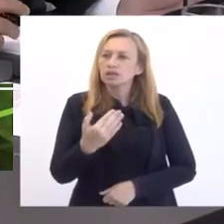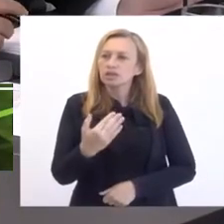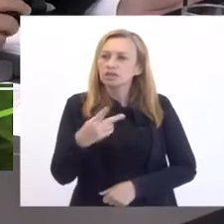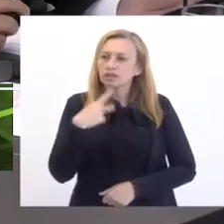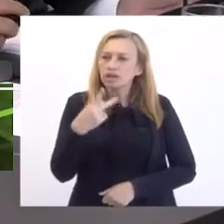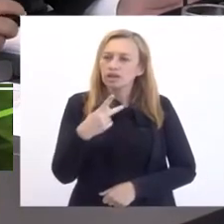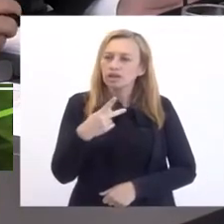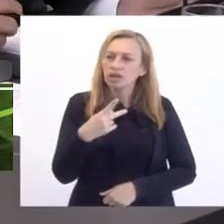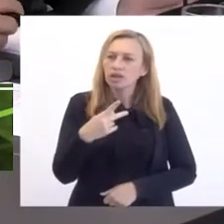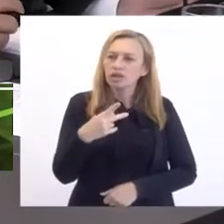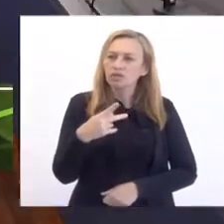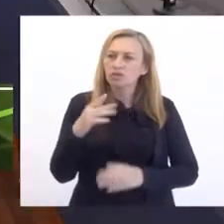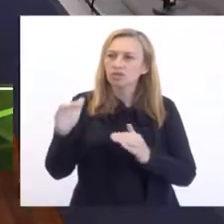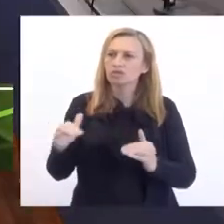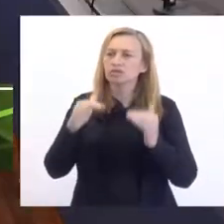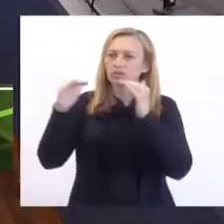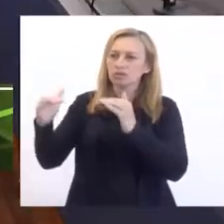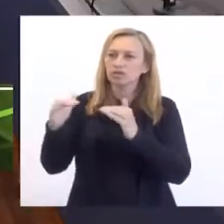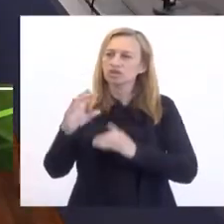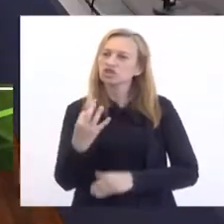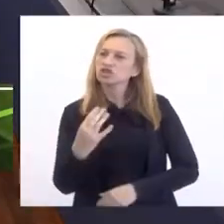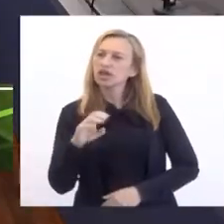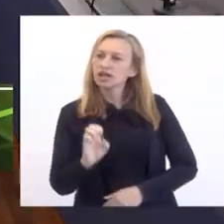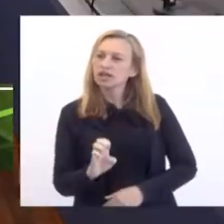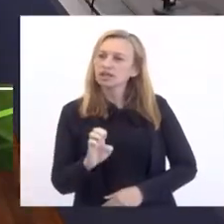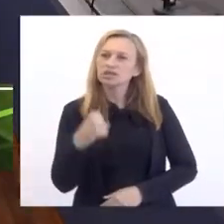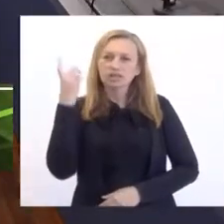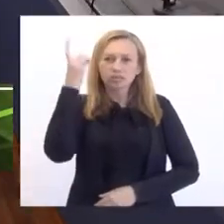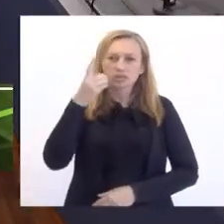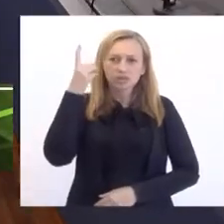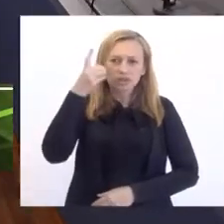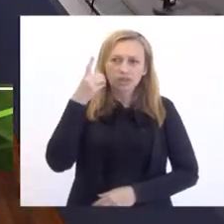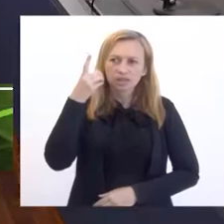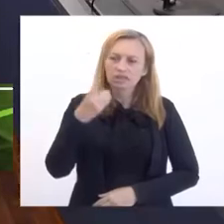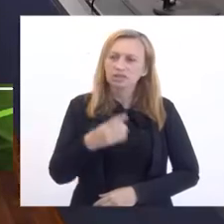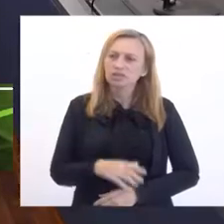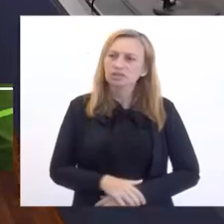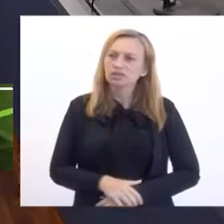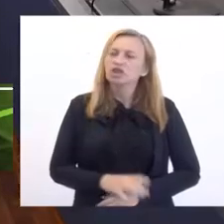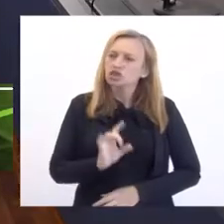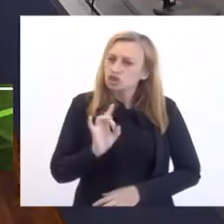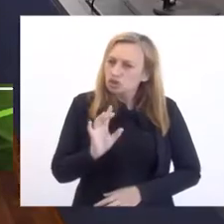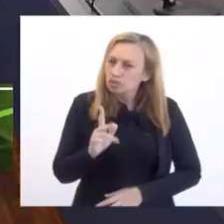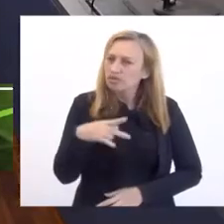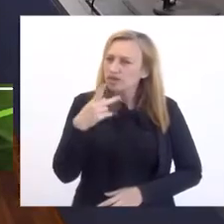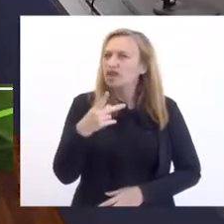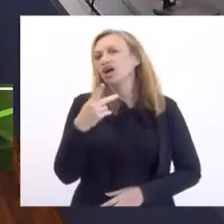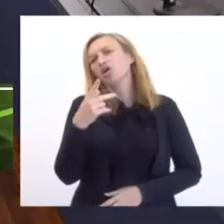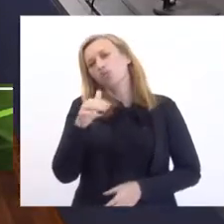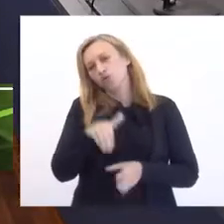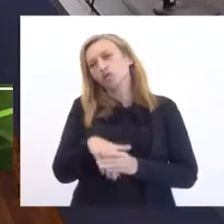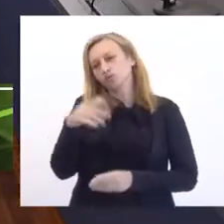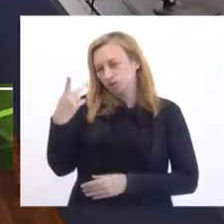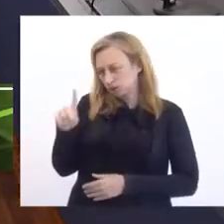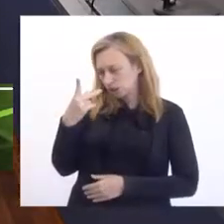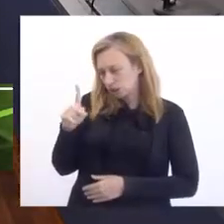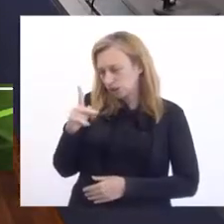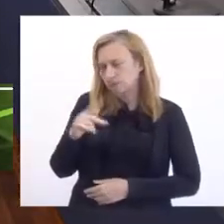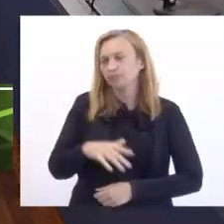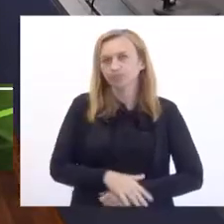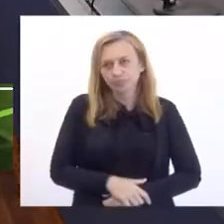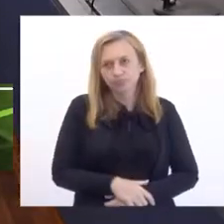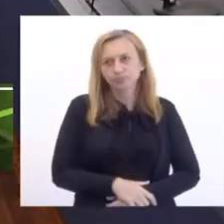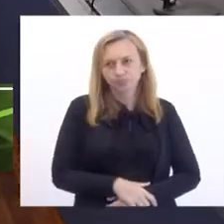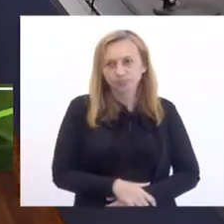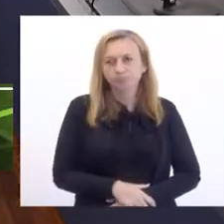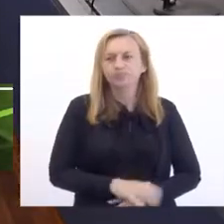aqui do suplente, deputado Charles Batista. Já deu 7. Só para consignar o voto do suplente Charles Batista,